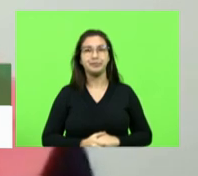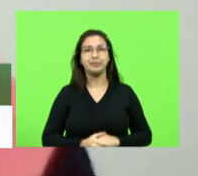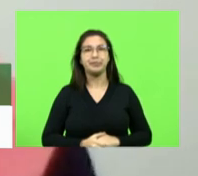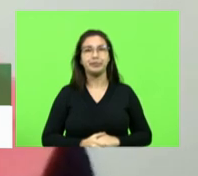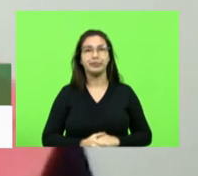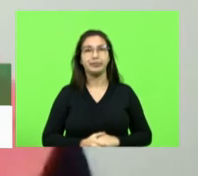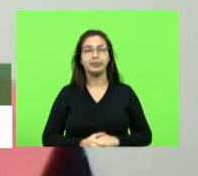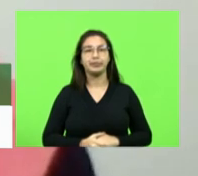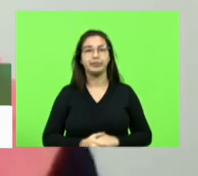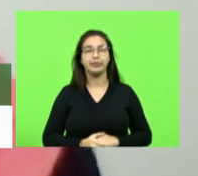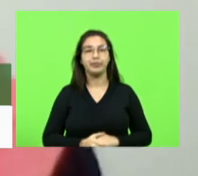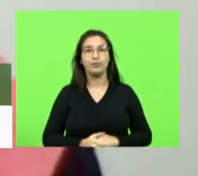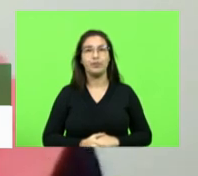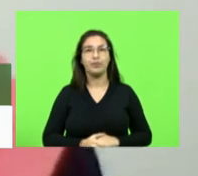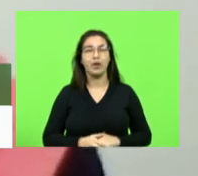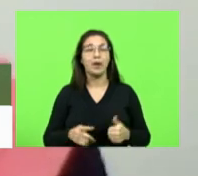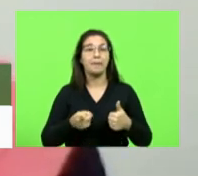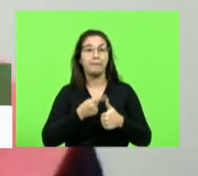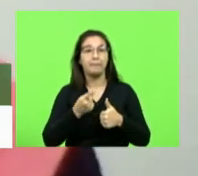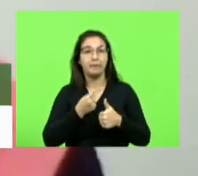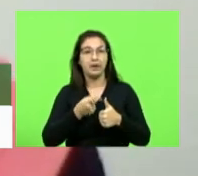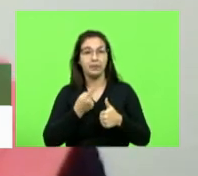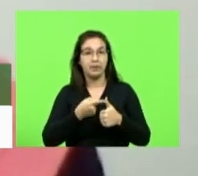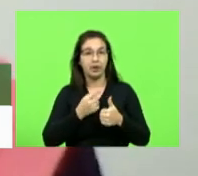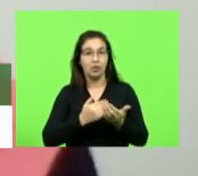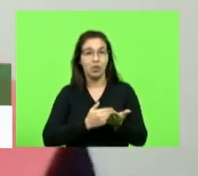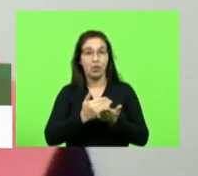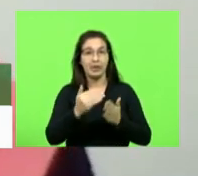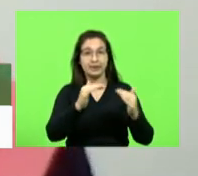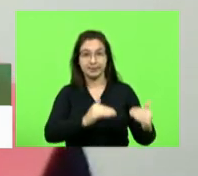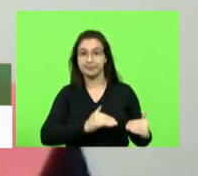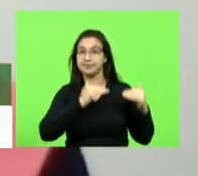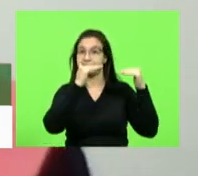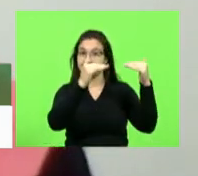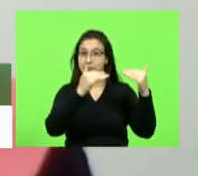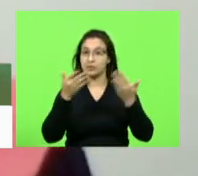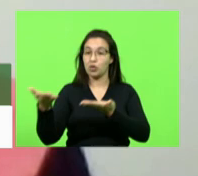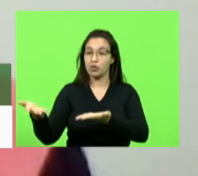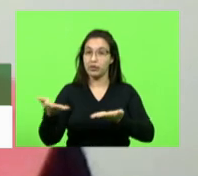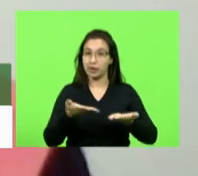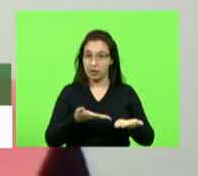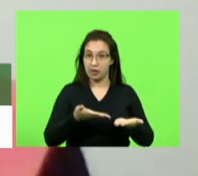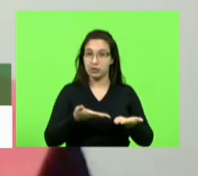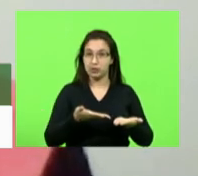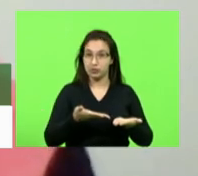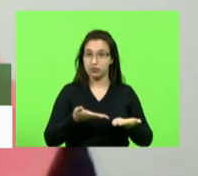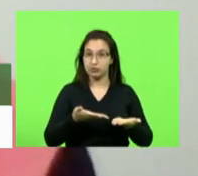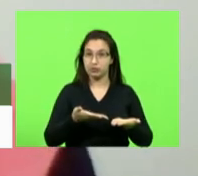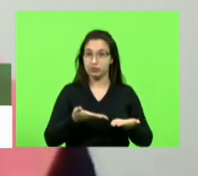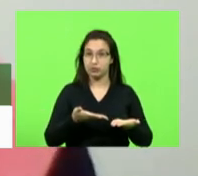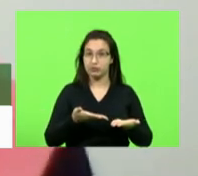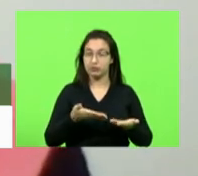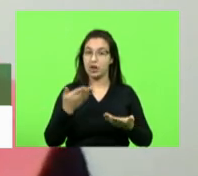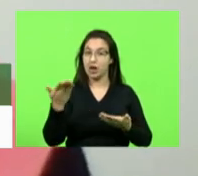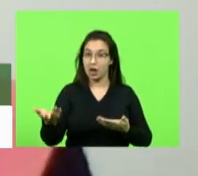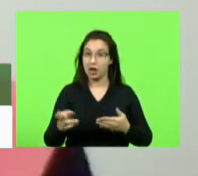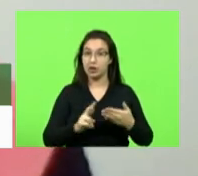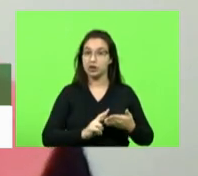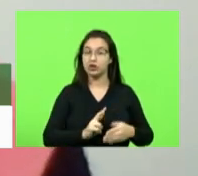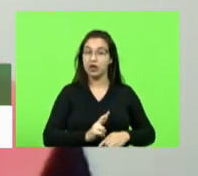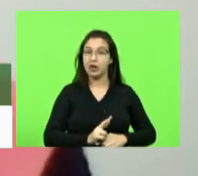Será da seguinte forma: primeiro nós temos a fala das autoridades convidadas, a fala dos representantes